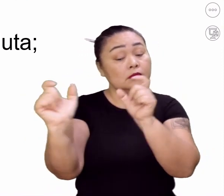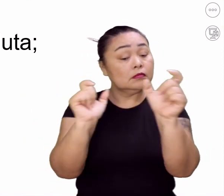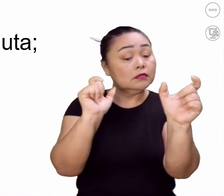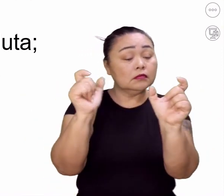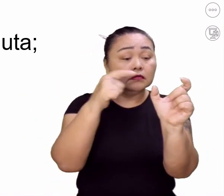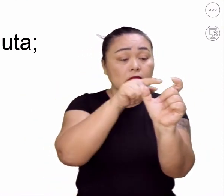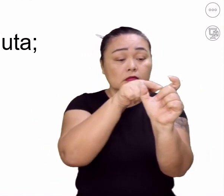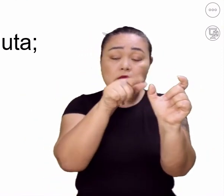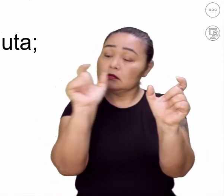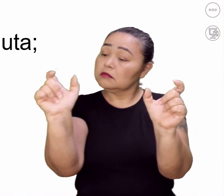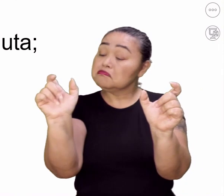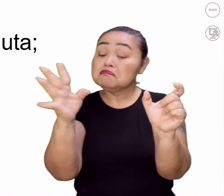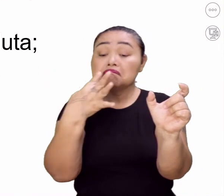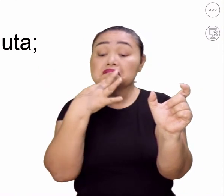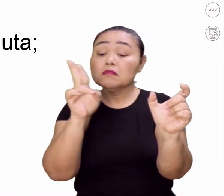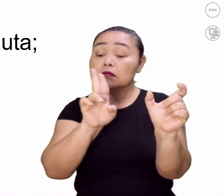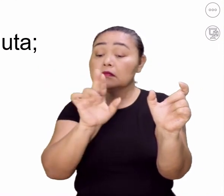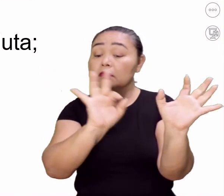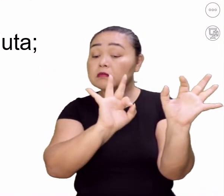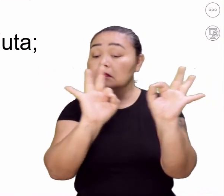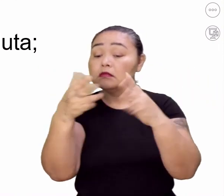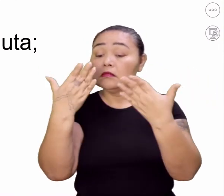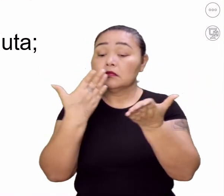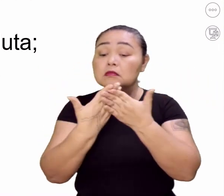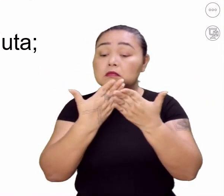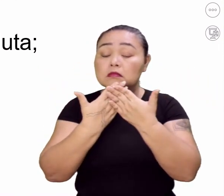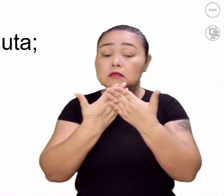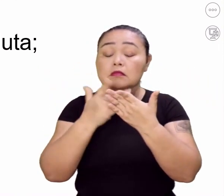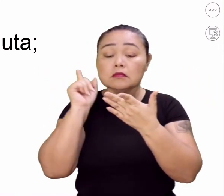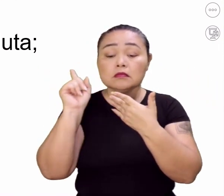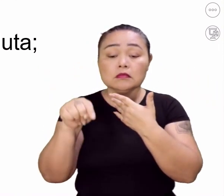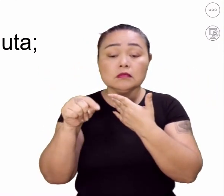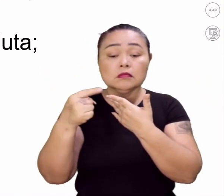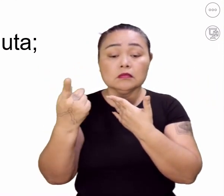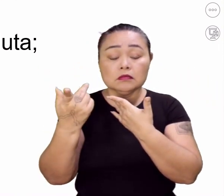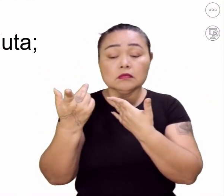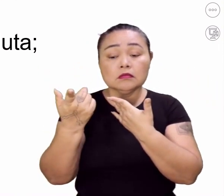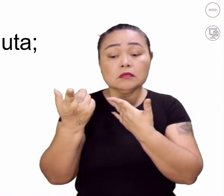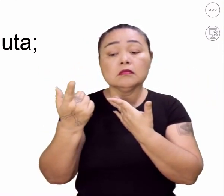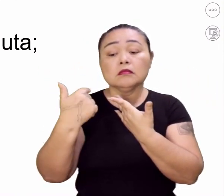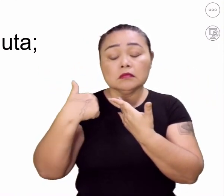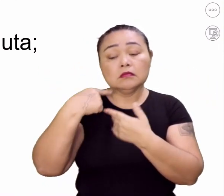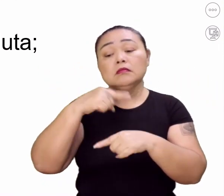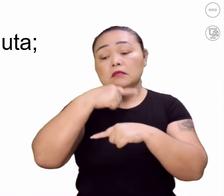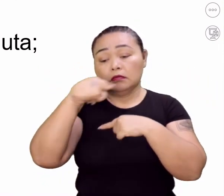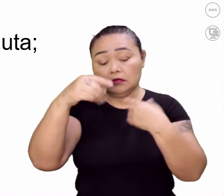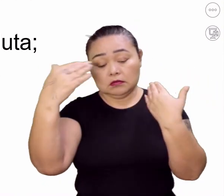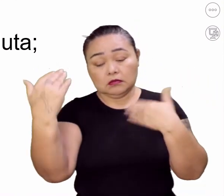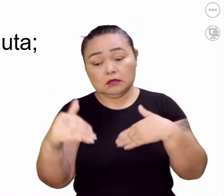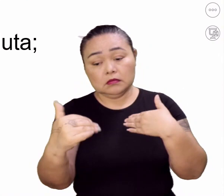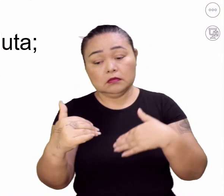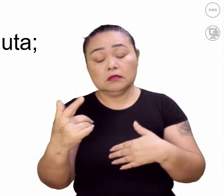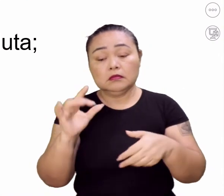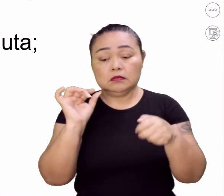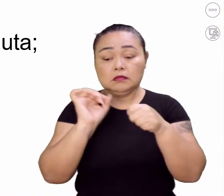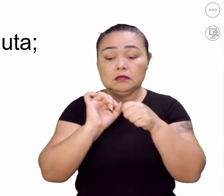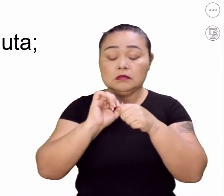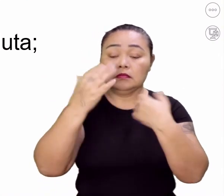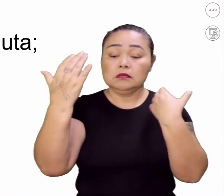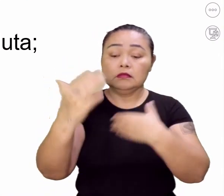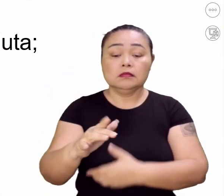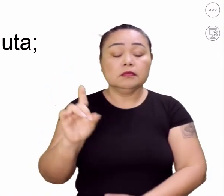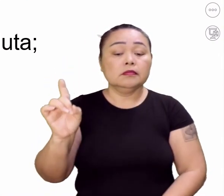palavras e termos que a gente não usou na aula. Exatamente. Não é isso? Muito bem. E ele leva isso para a prova também. Muito quando bem. ele fizer o concurso,